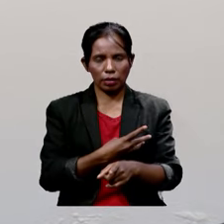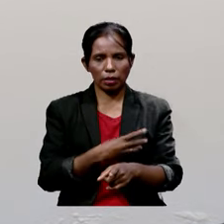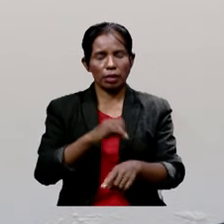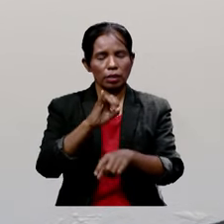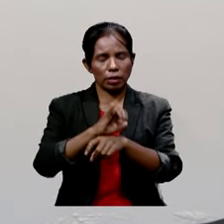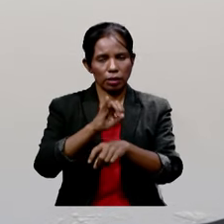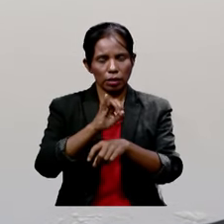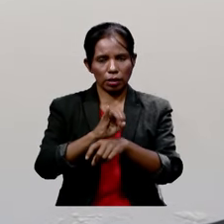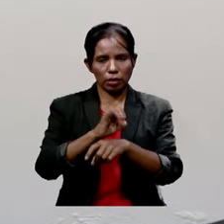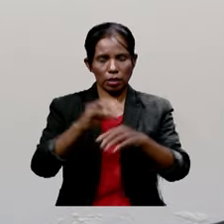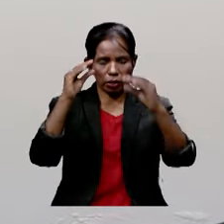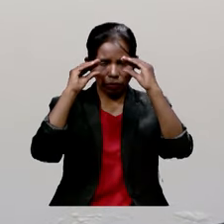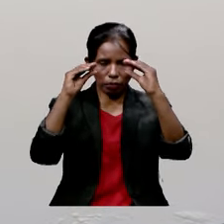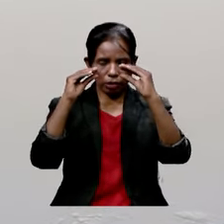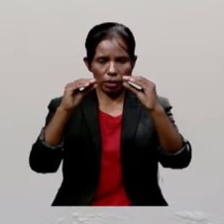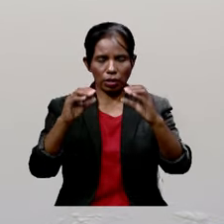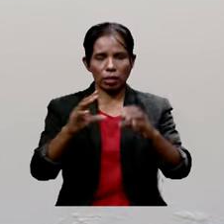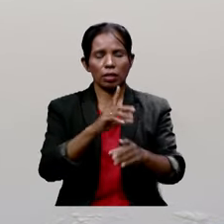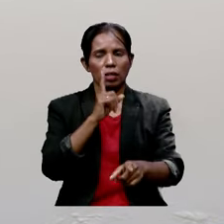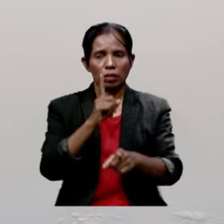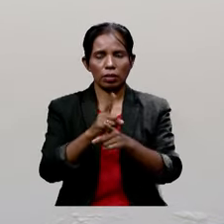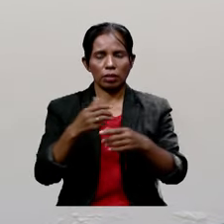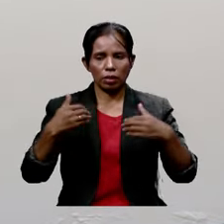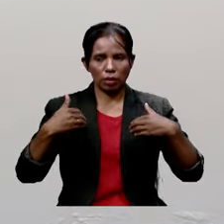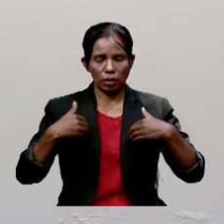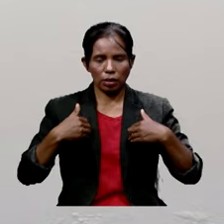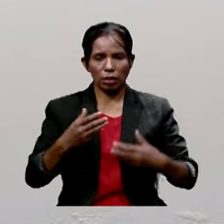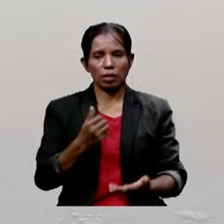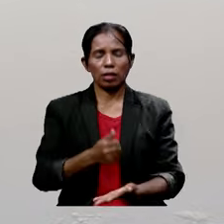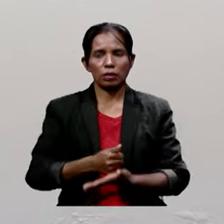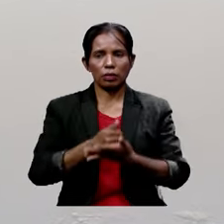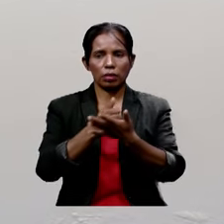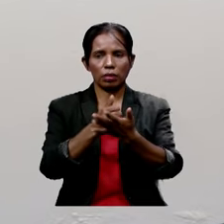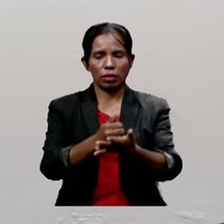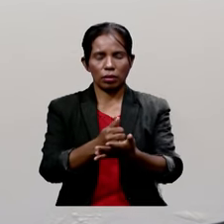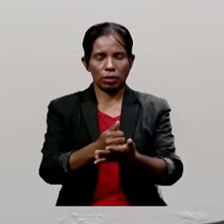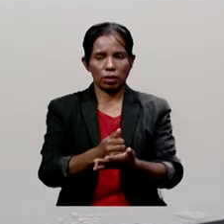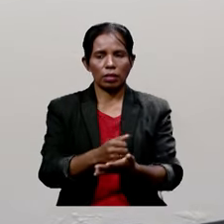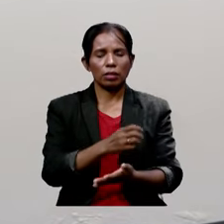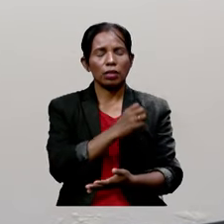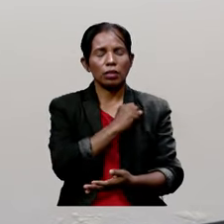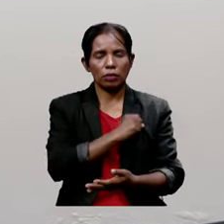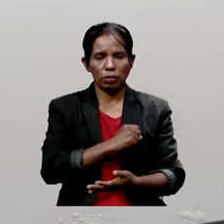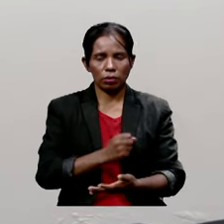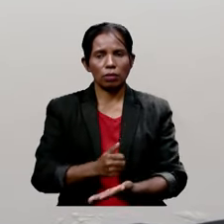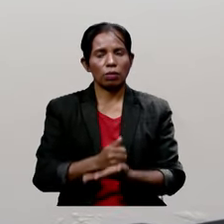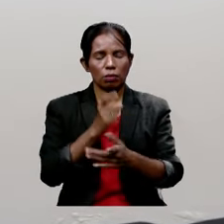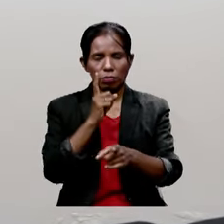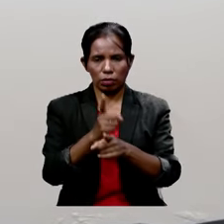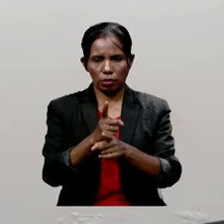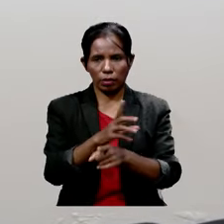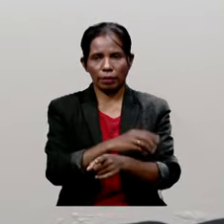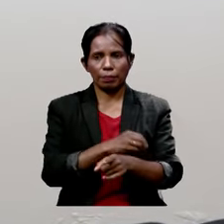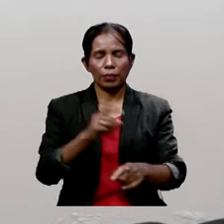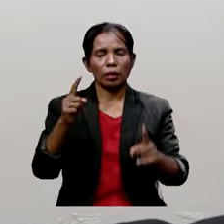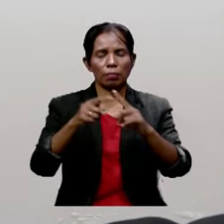ne claro doutrina social da igreja ne ia princípio subsidiariedade e solidariedade solidariedade ne claro solidariedade